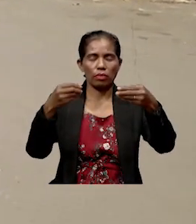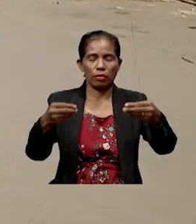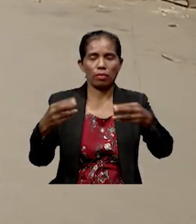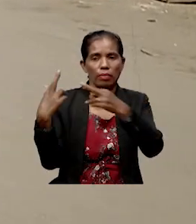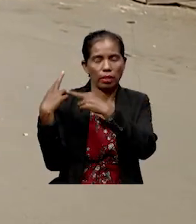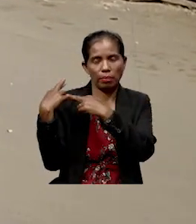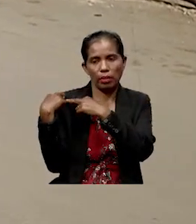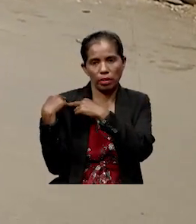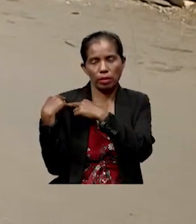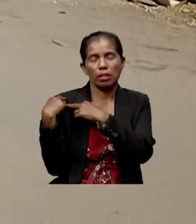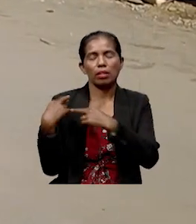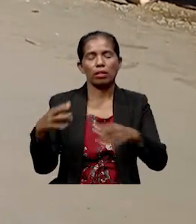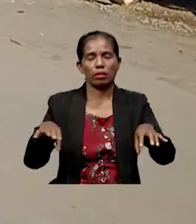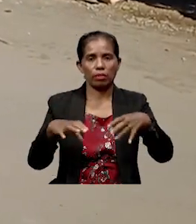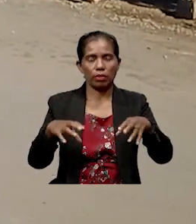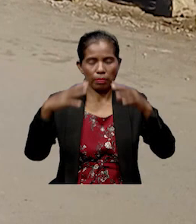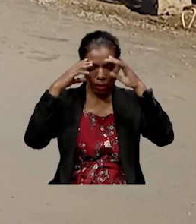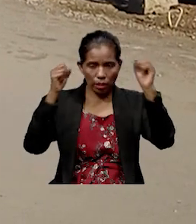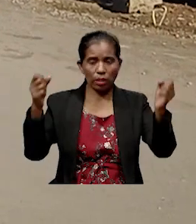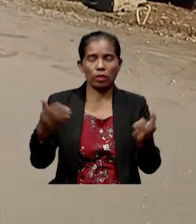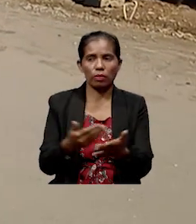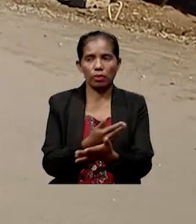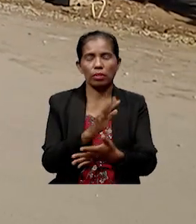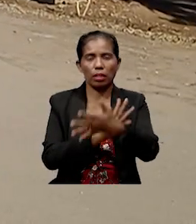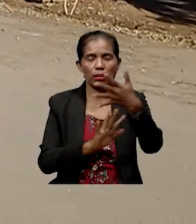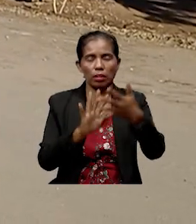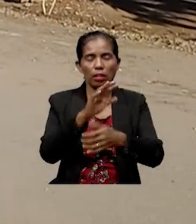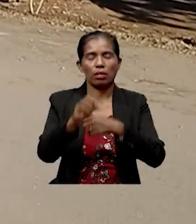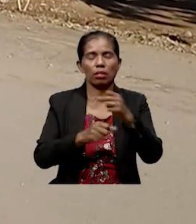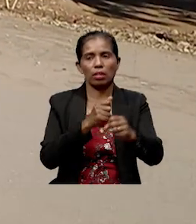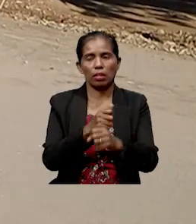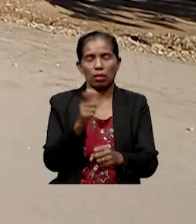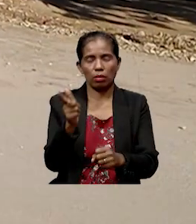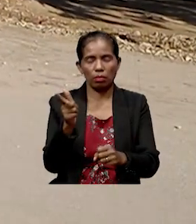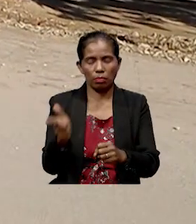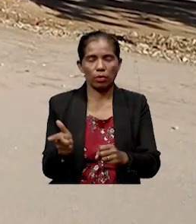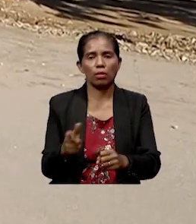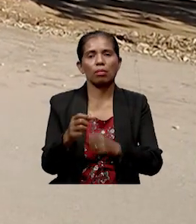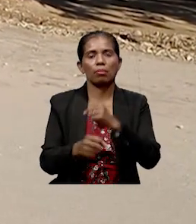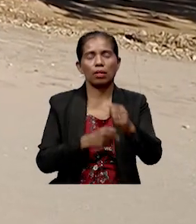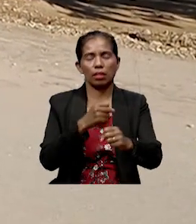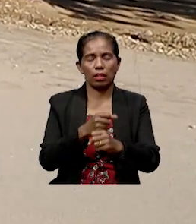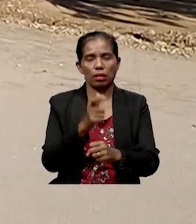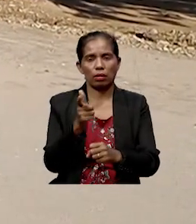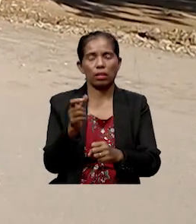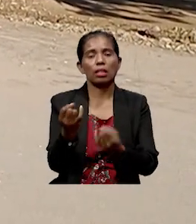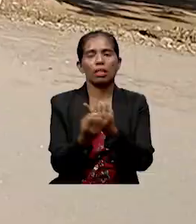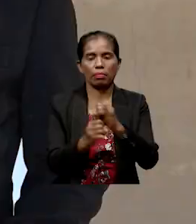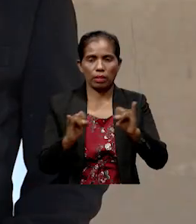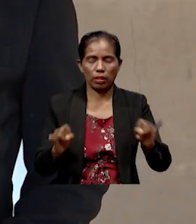G. Manuel Ramos Horta, na celebração tem Rua Nulo Restauração Independência. A Comissão Organizadora planeia, né, para